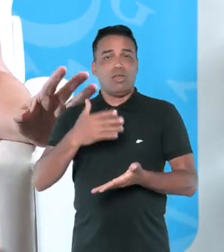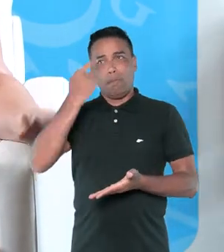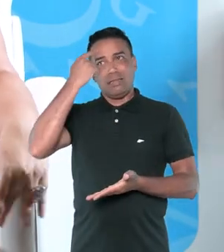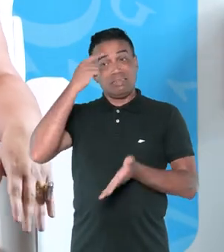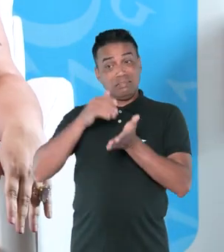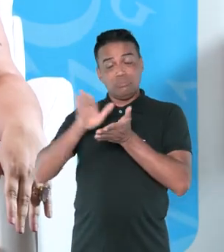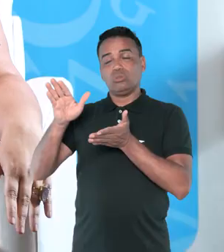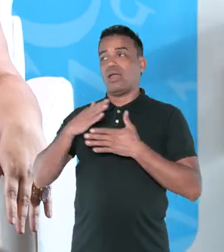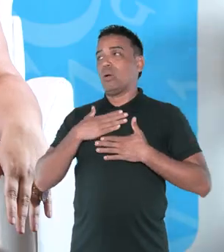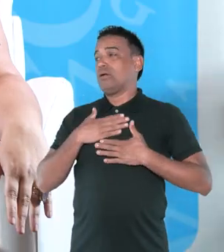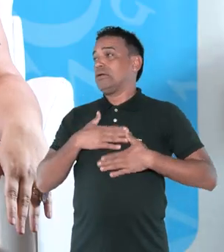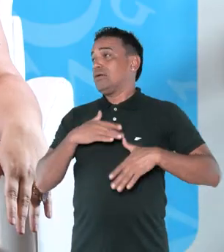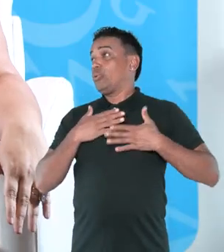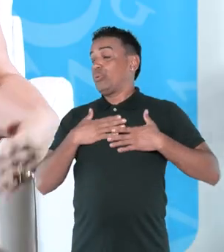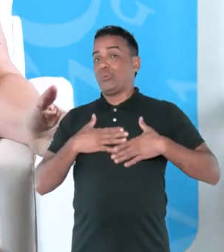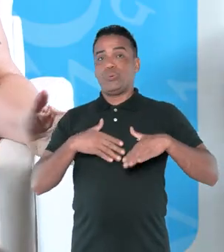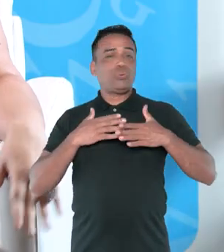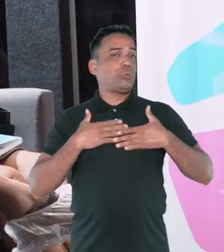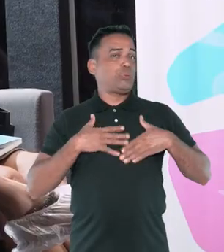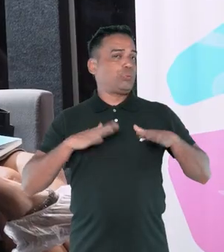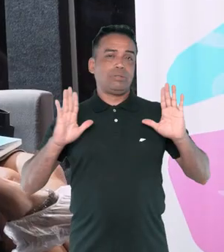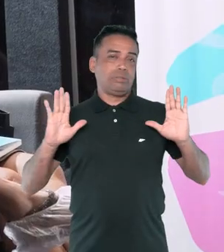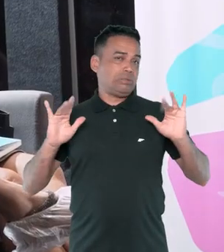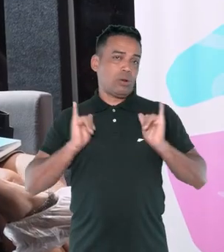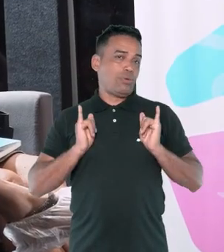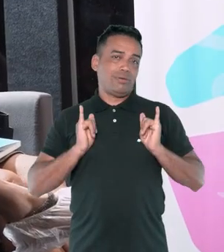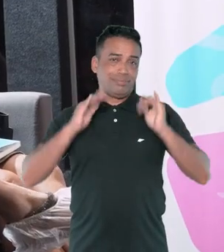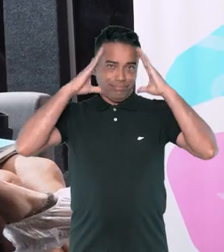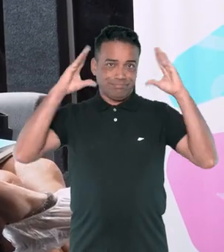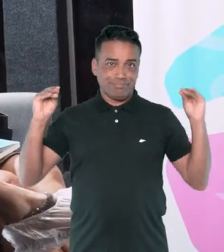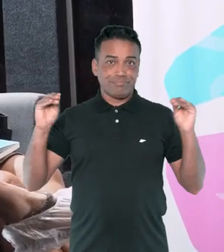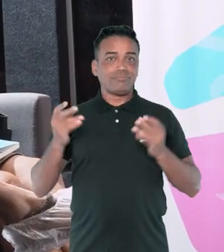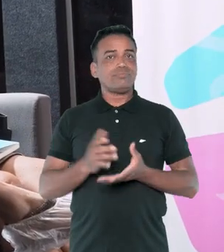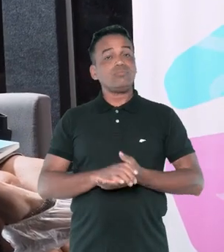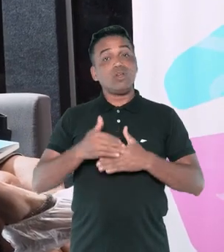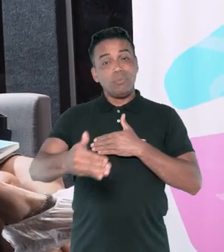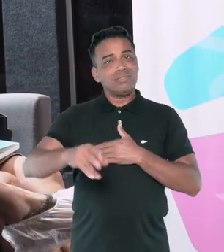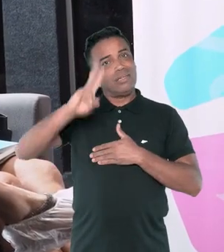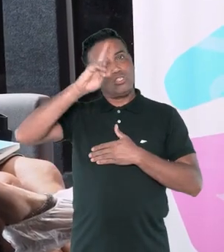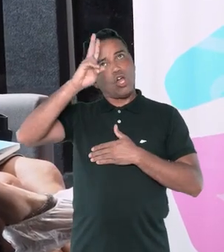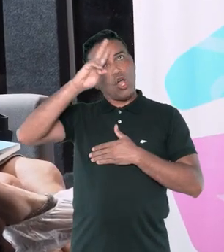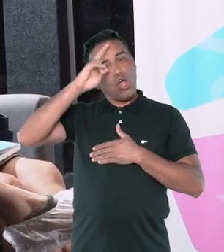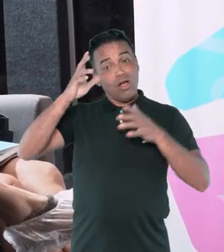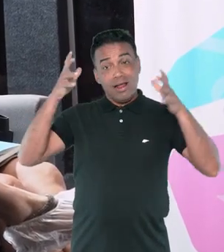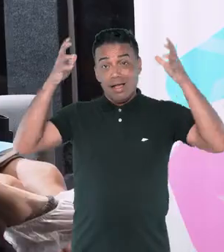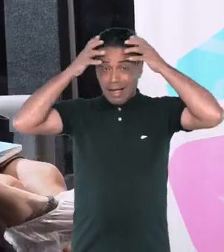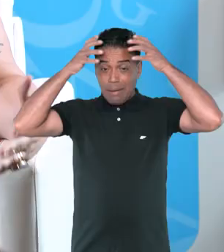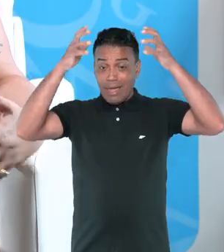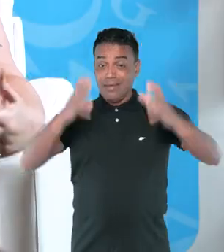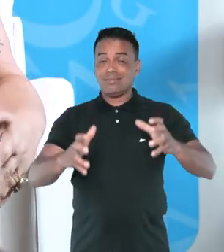expulsa, aí eu estava relaxada, tranquila. Já estava lascada mesmo. Aí eu comecei a contar a história do homem na cabeça, não sei o quê. Aí ele